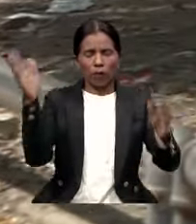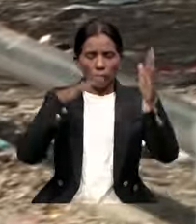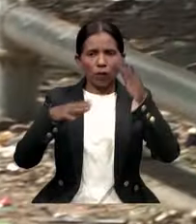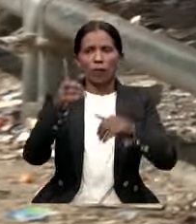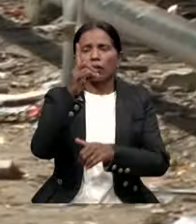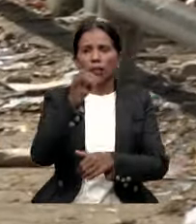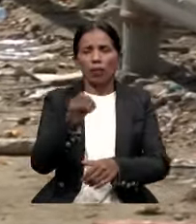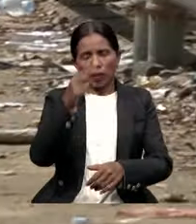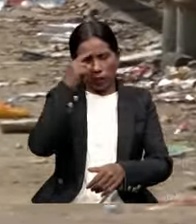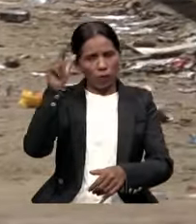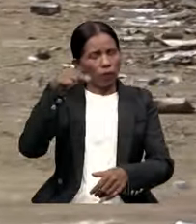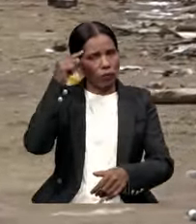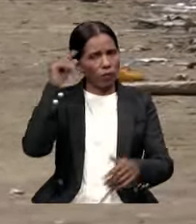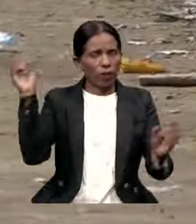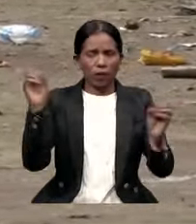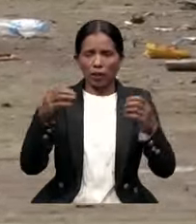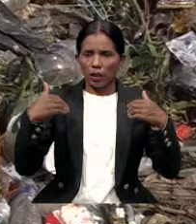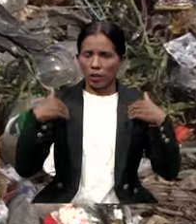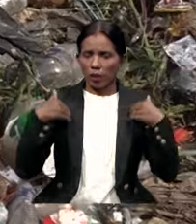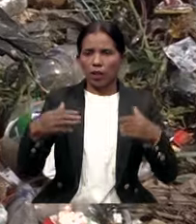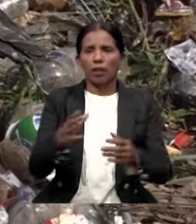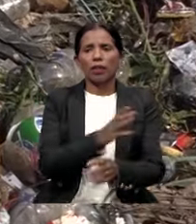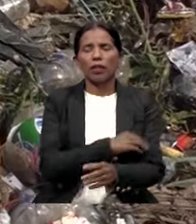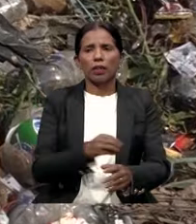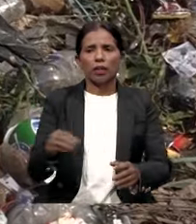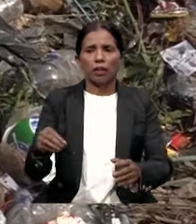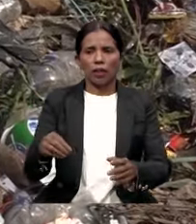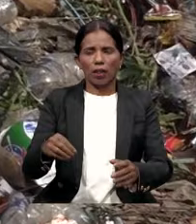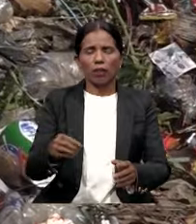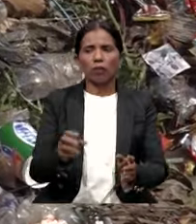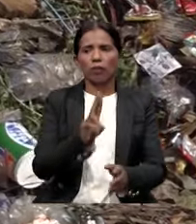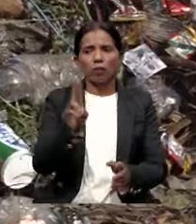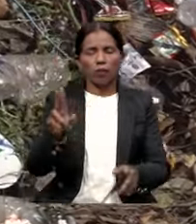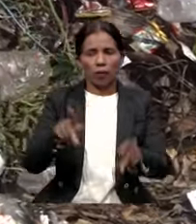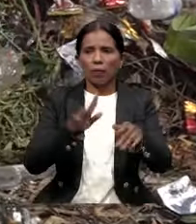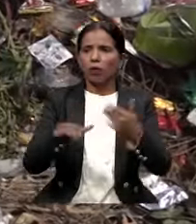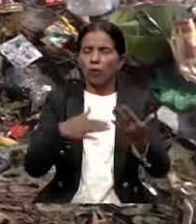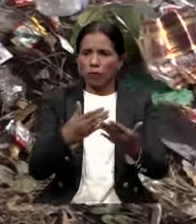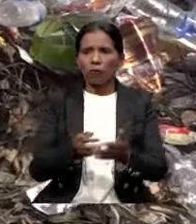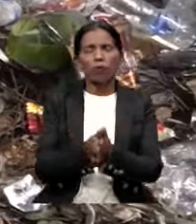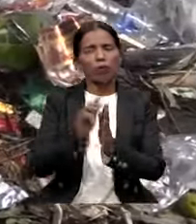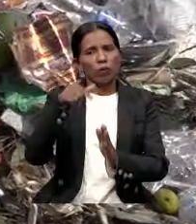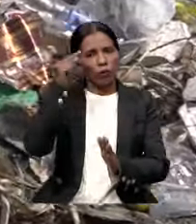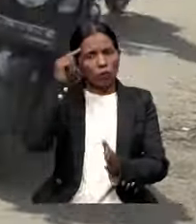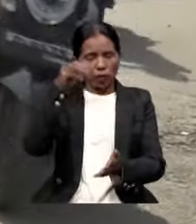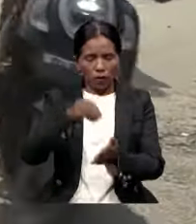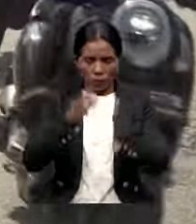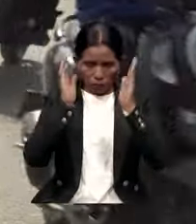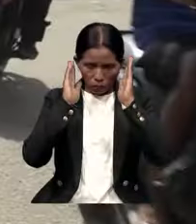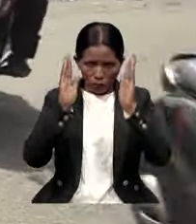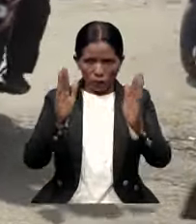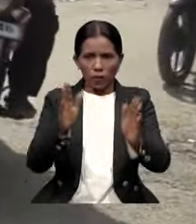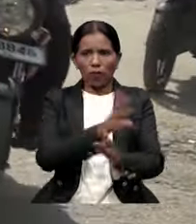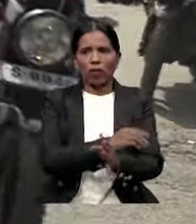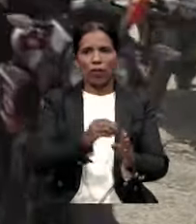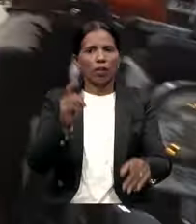dele, tamba governo lá e a capacidade a tu gere. Tamba ne comunidade sira, russo governo a tu tal questão ne ho sério,